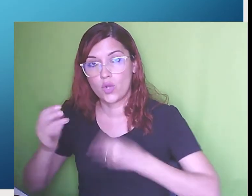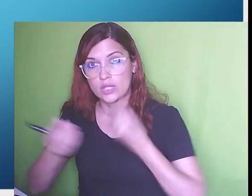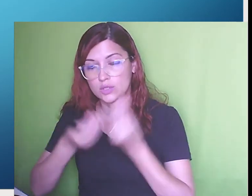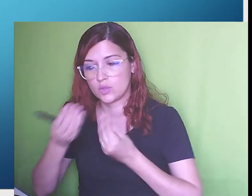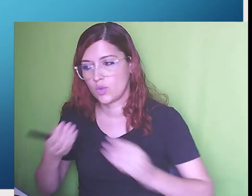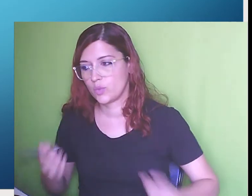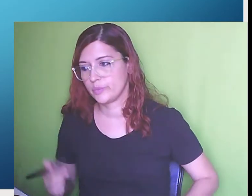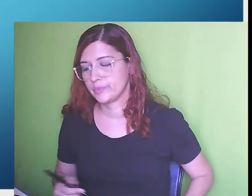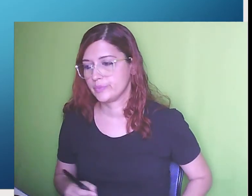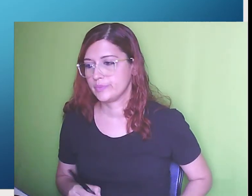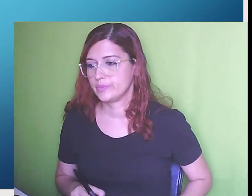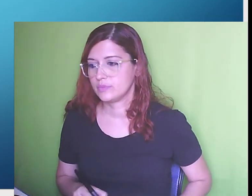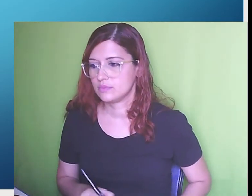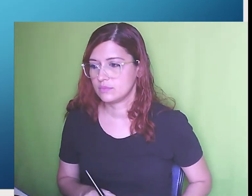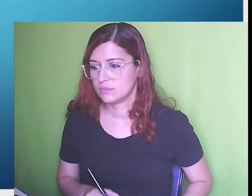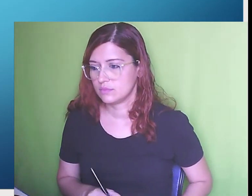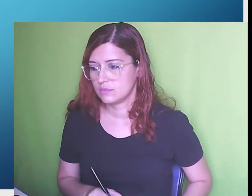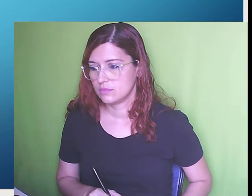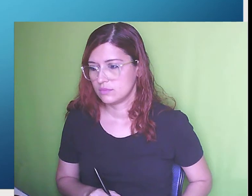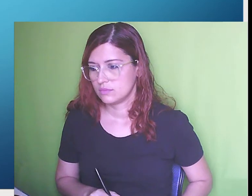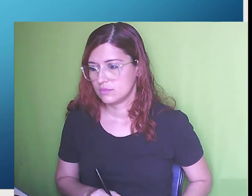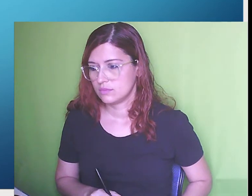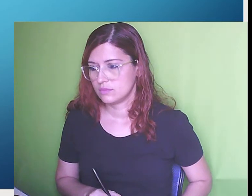Então, eu vou calcular a corrente.